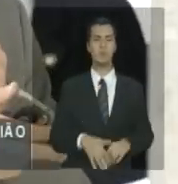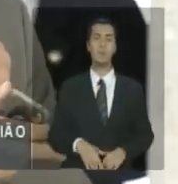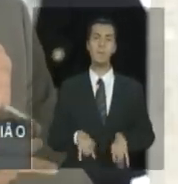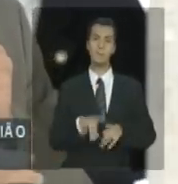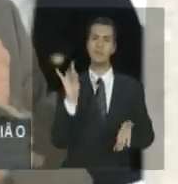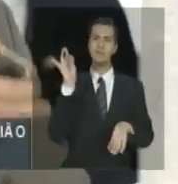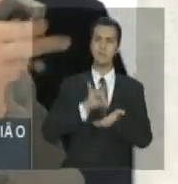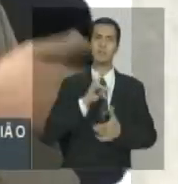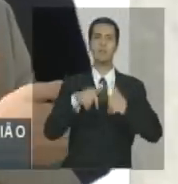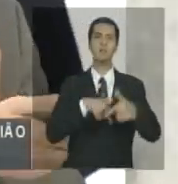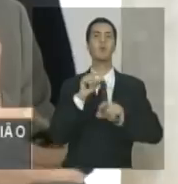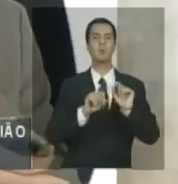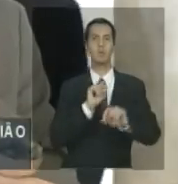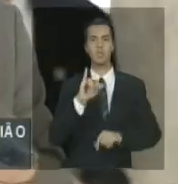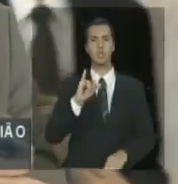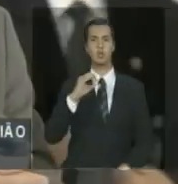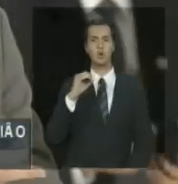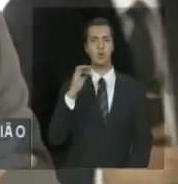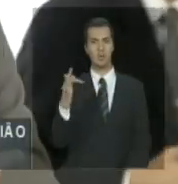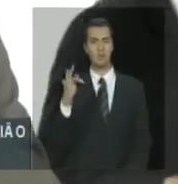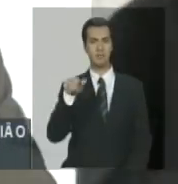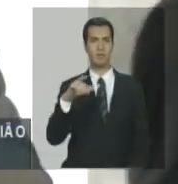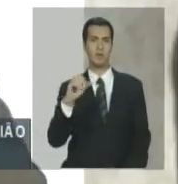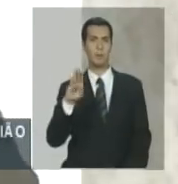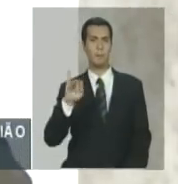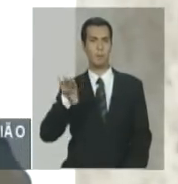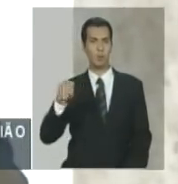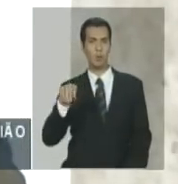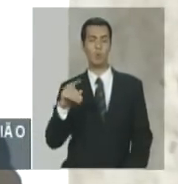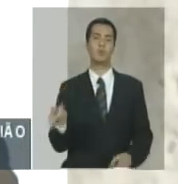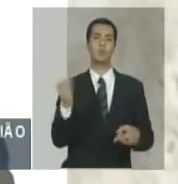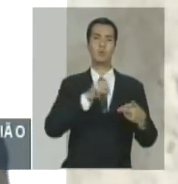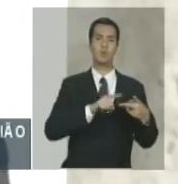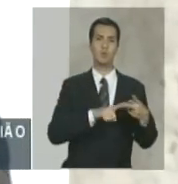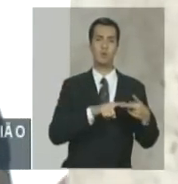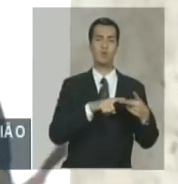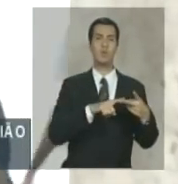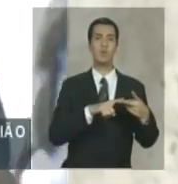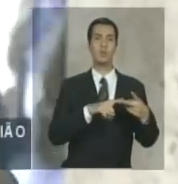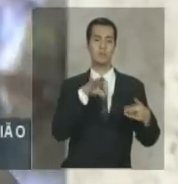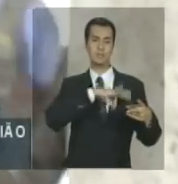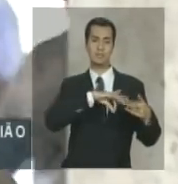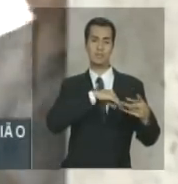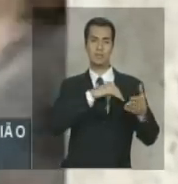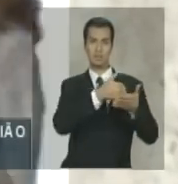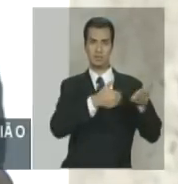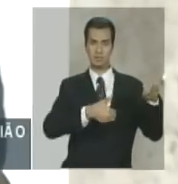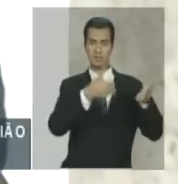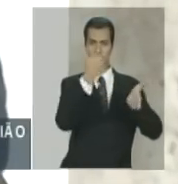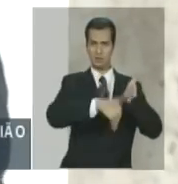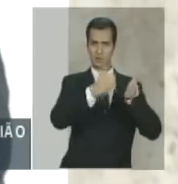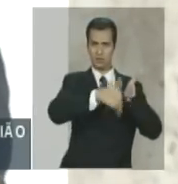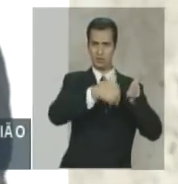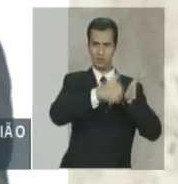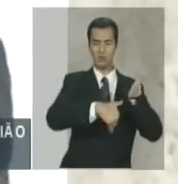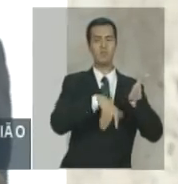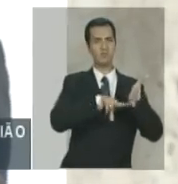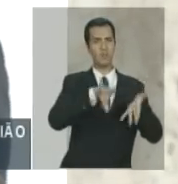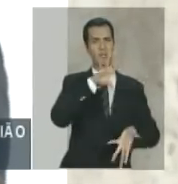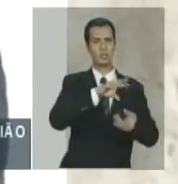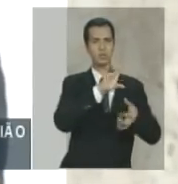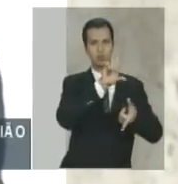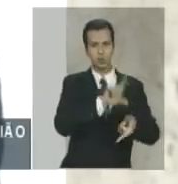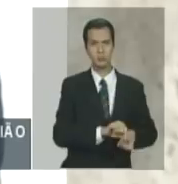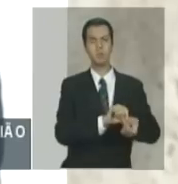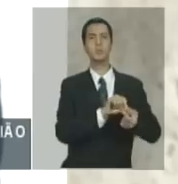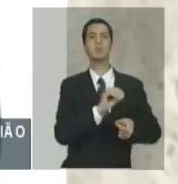câmbio, que tem efeito imediato, mas essas de desoneração da folha, até pelo fato dela ser muito pontual, que ela talvez não teria o efeito em